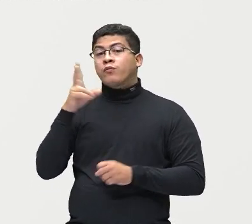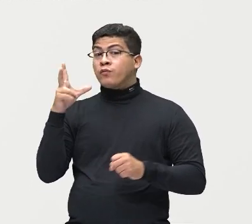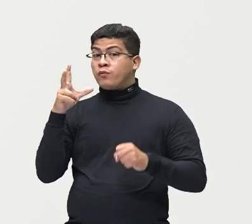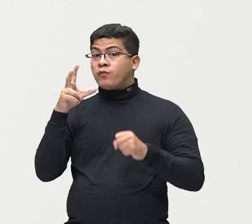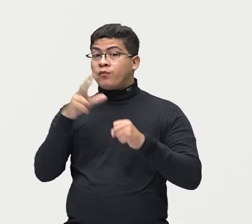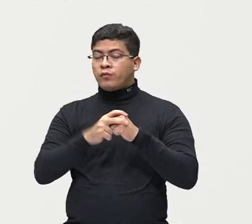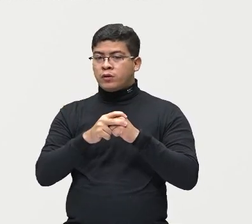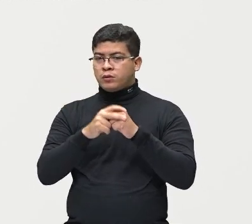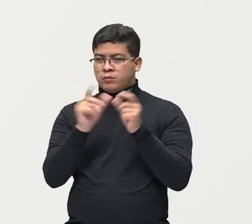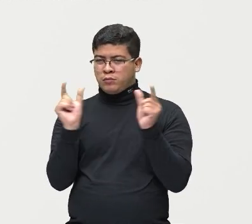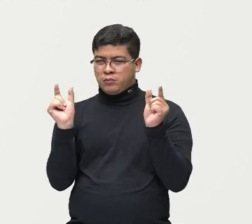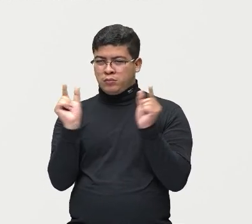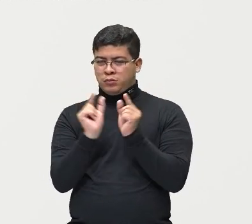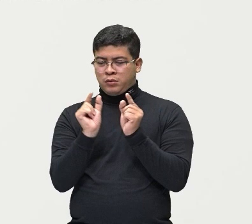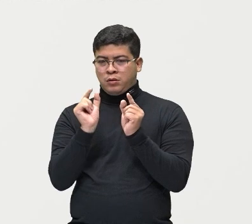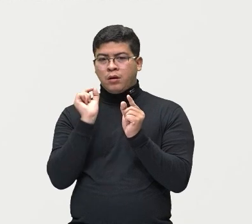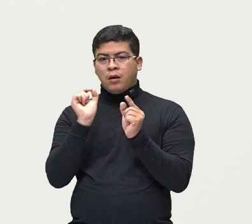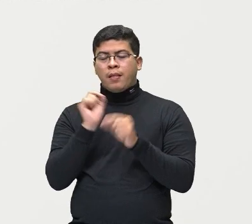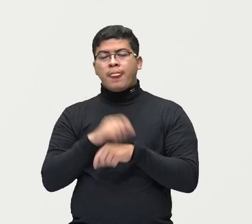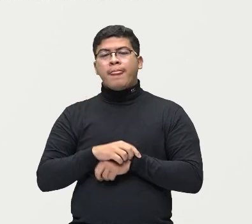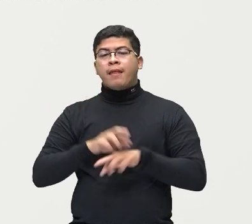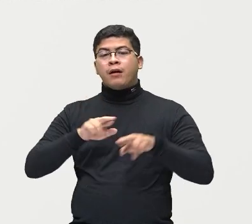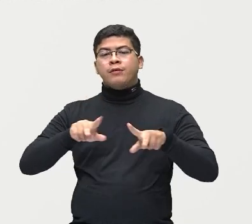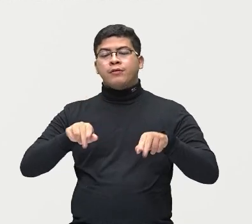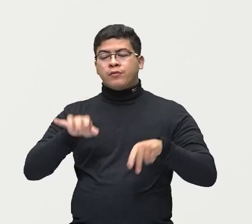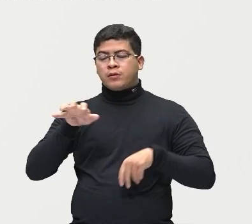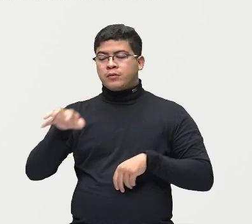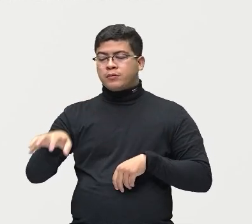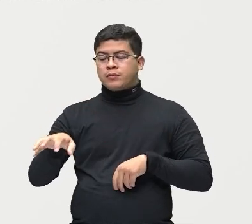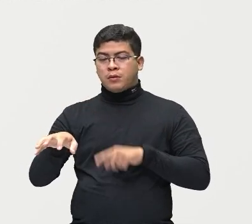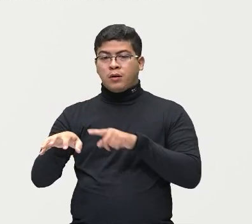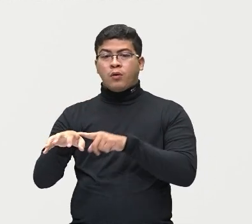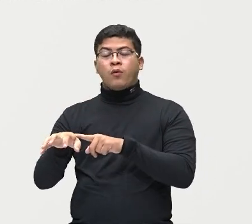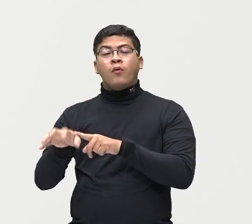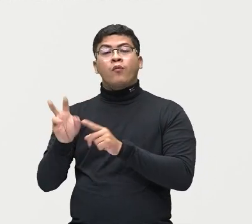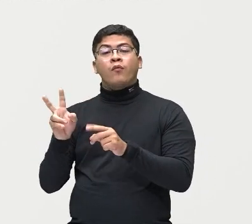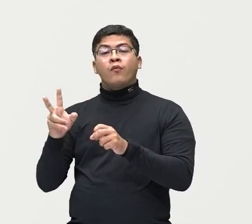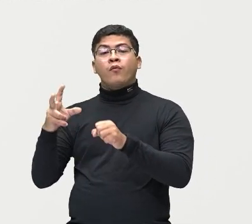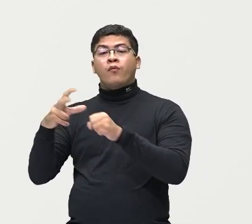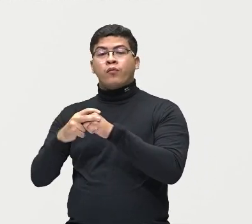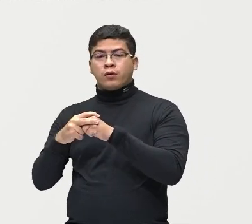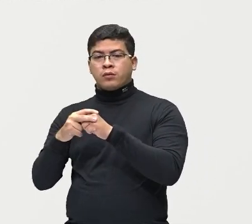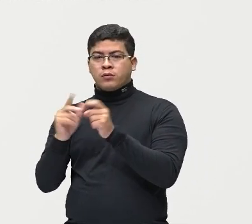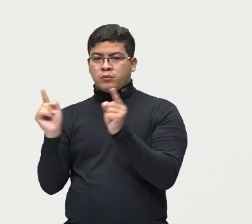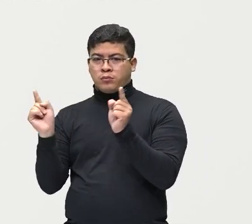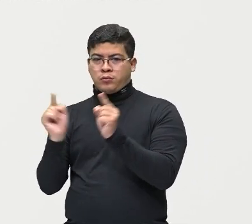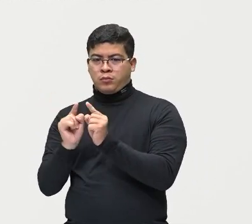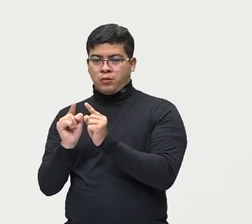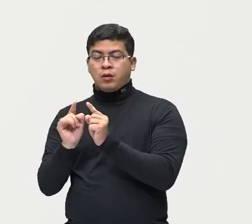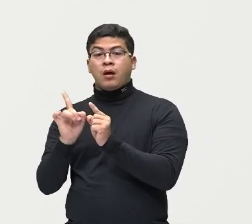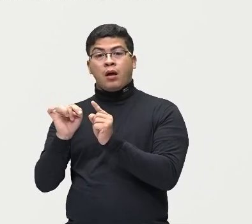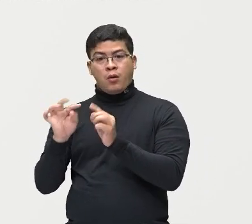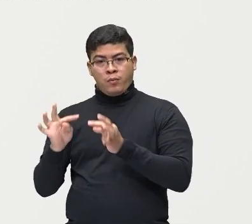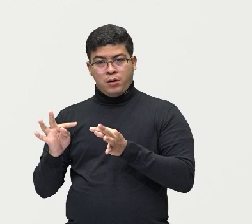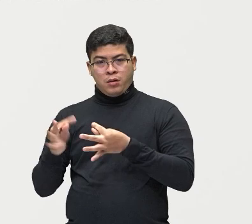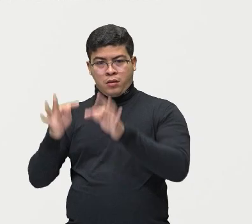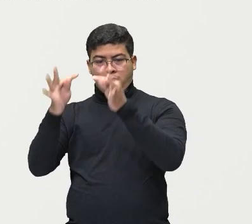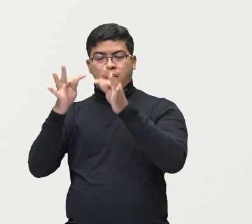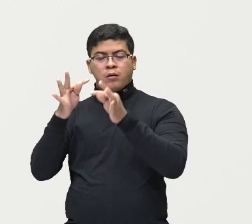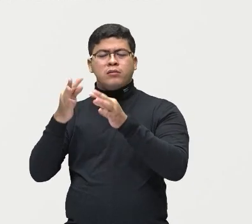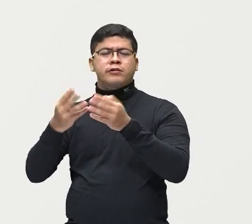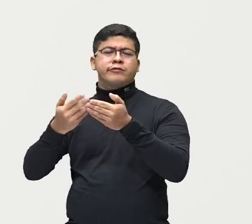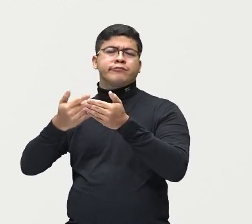inativado. O que vai diferenciar uma vacina da outra? No caso, o vírus inativado é uma tecnologia que